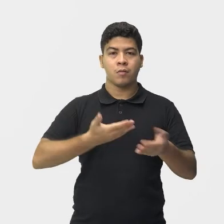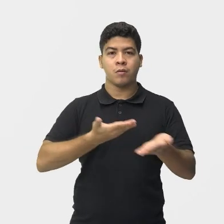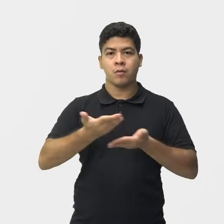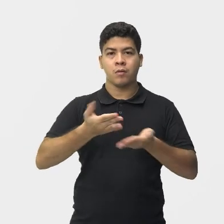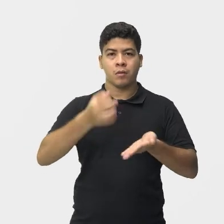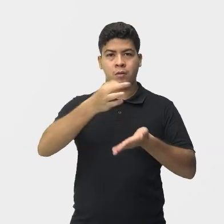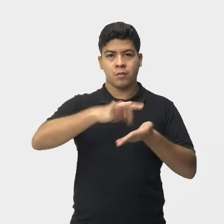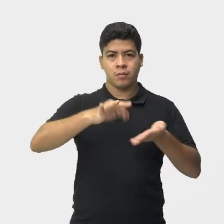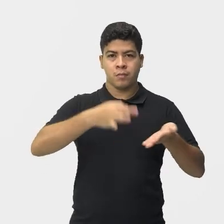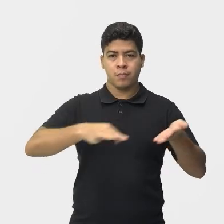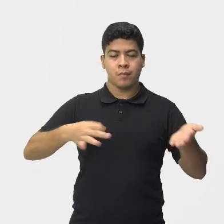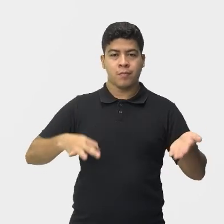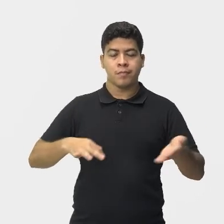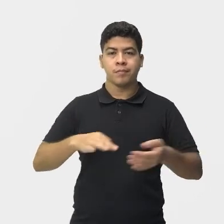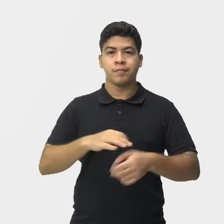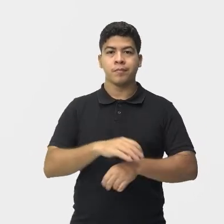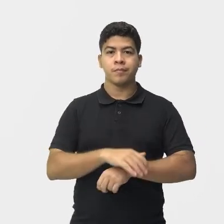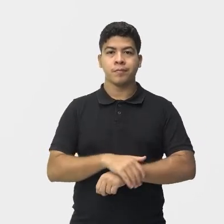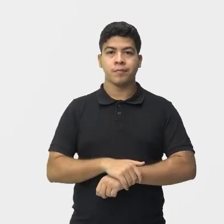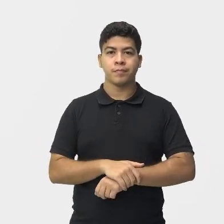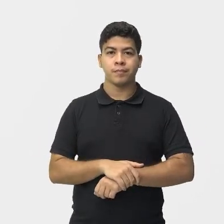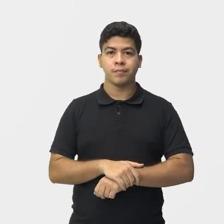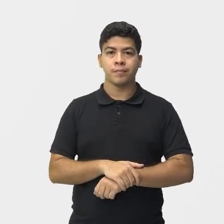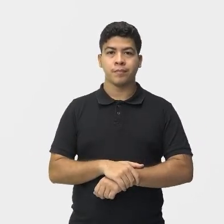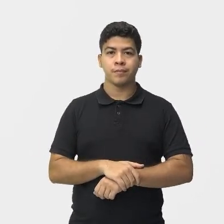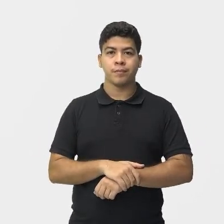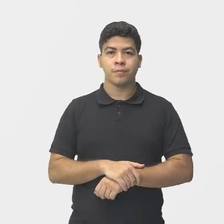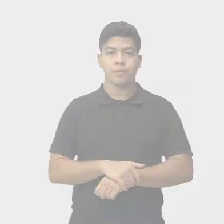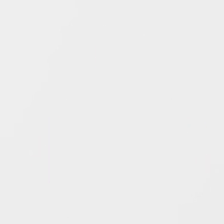vocês para que a gente faça a nossa correção da ADLI.